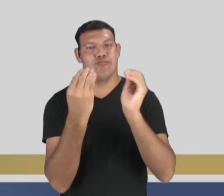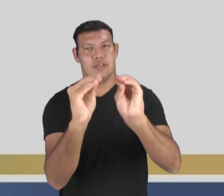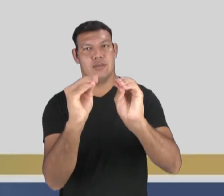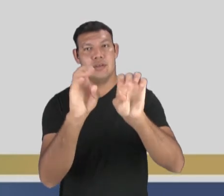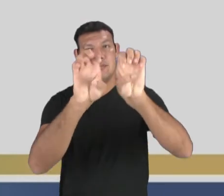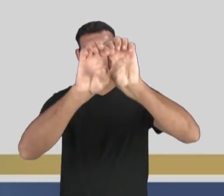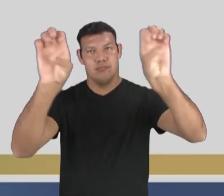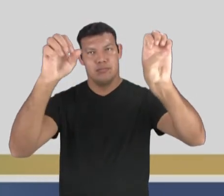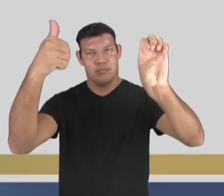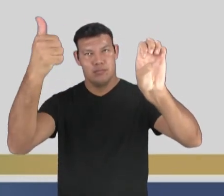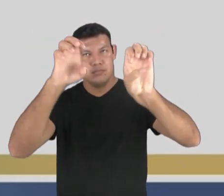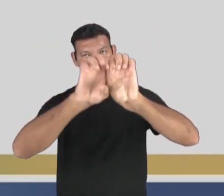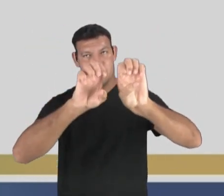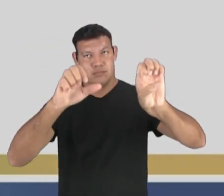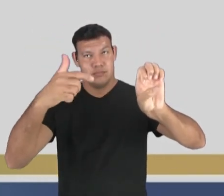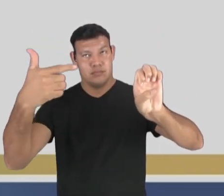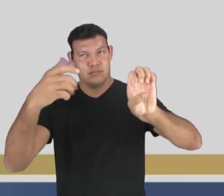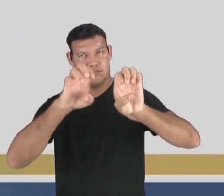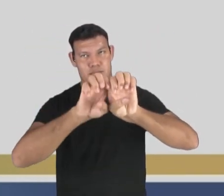2, 3. Tudo bem?